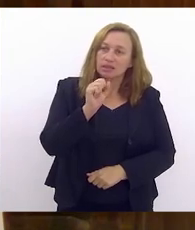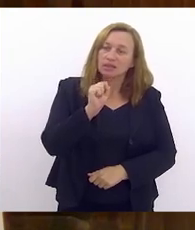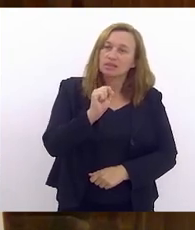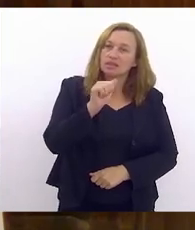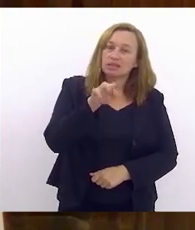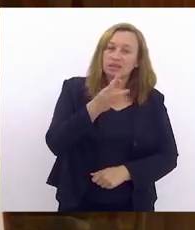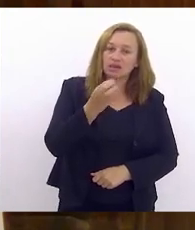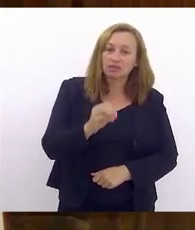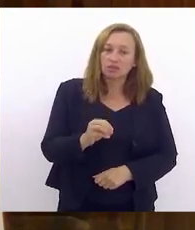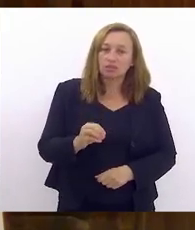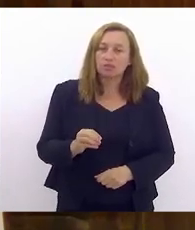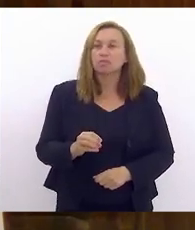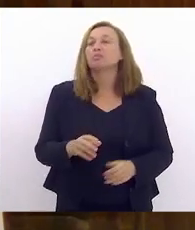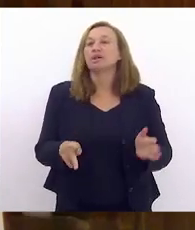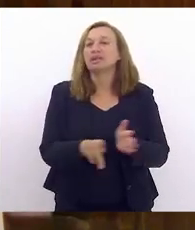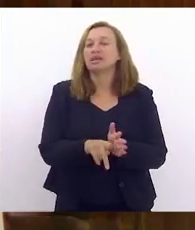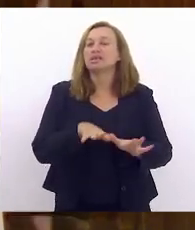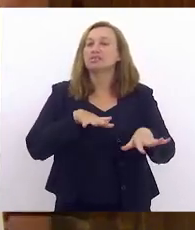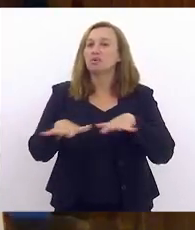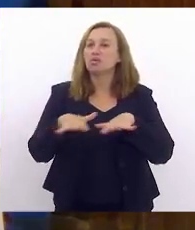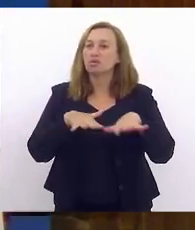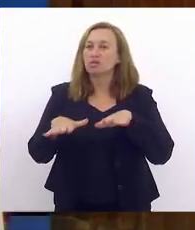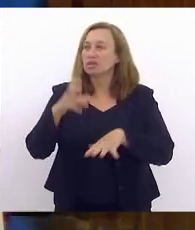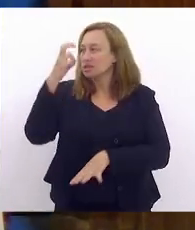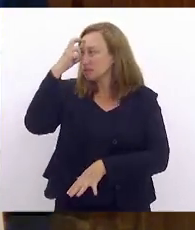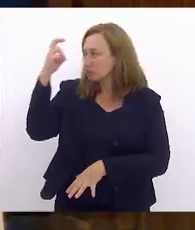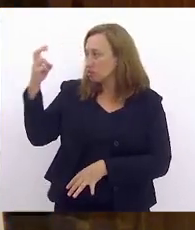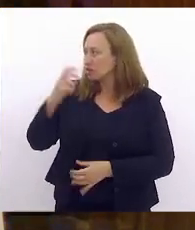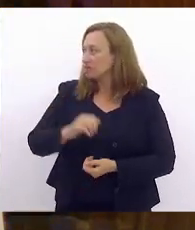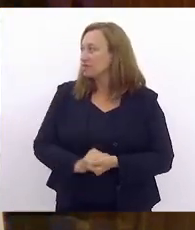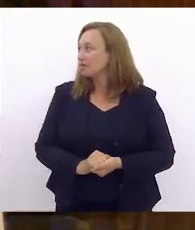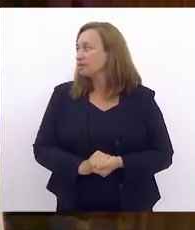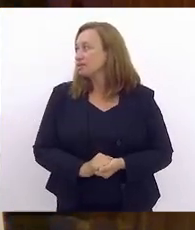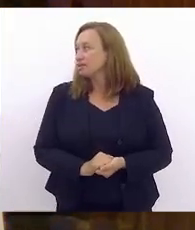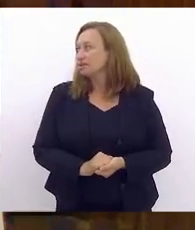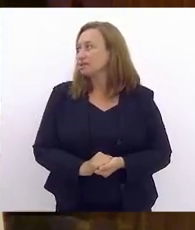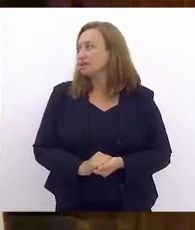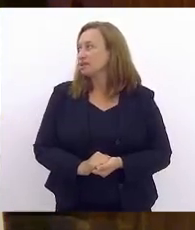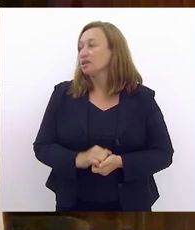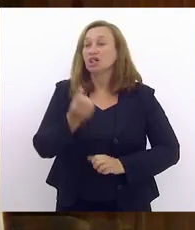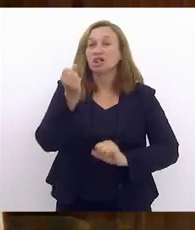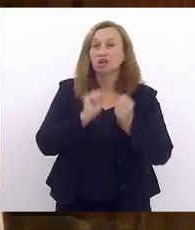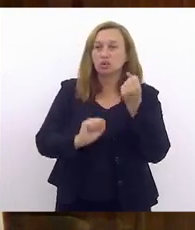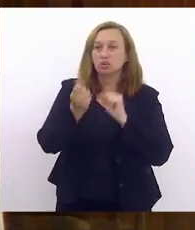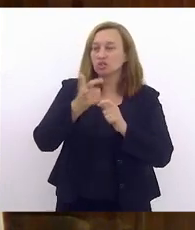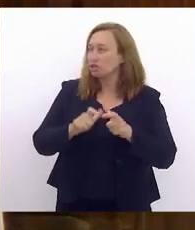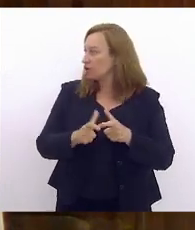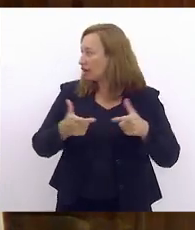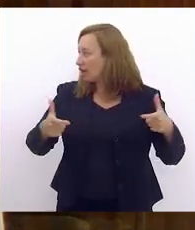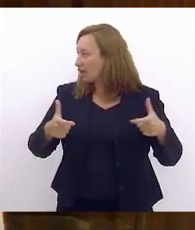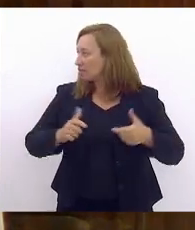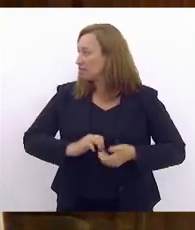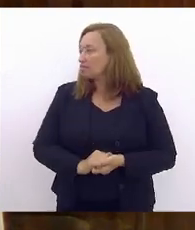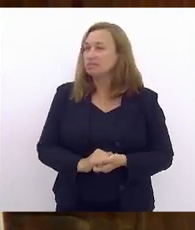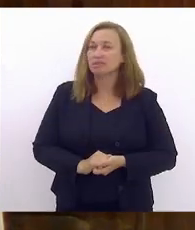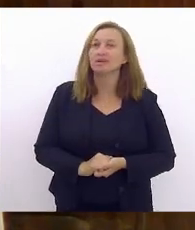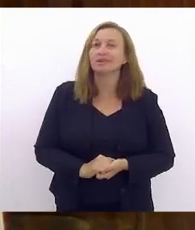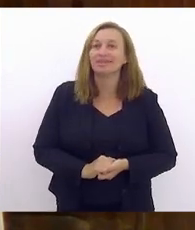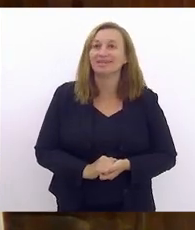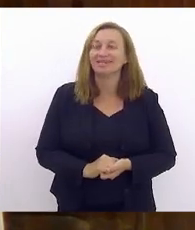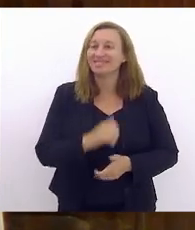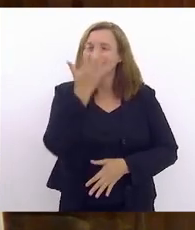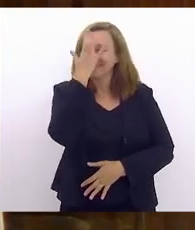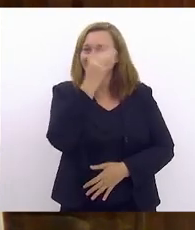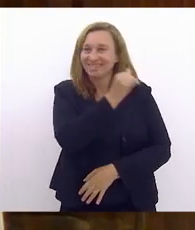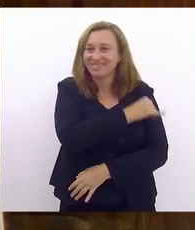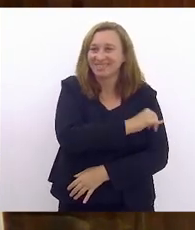desse movimento, dessa cultura e dessa indústria tão grande que é o Carnaval do Rio de Janeiro. E junto a